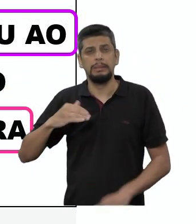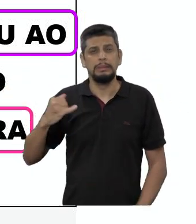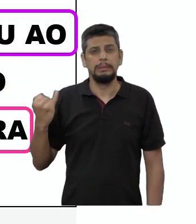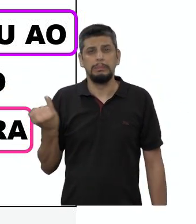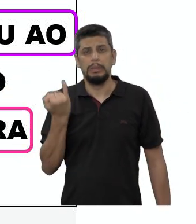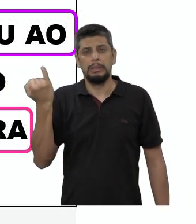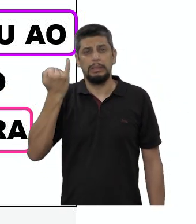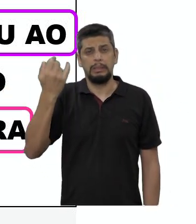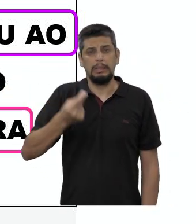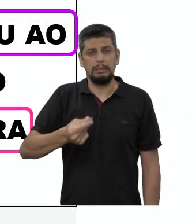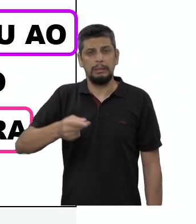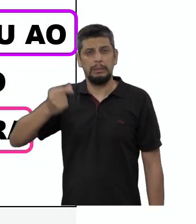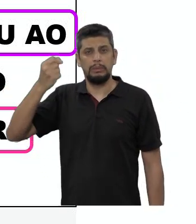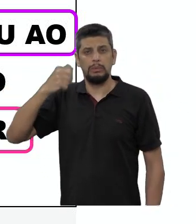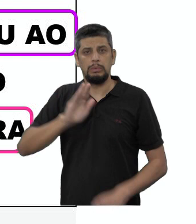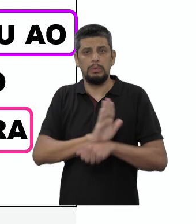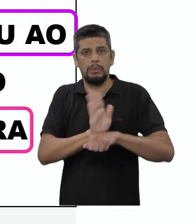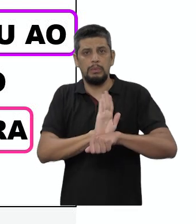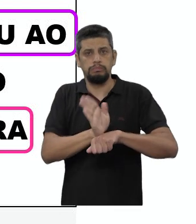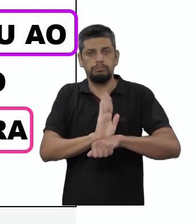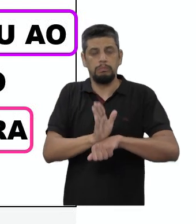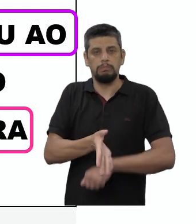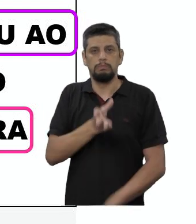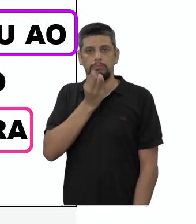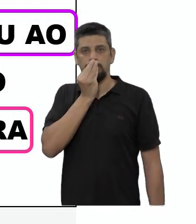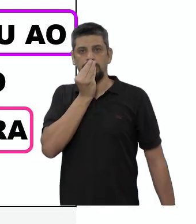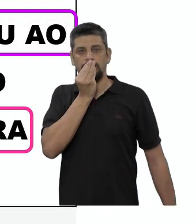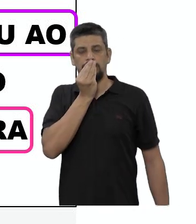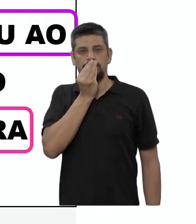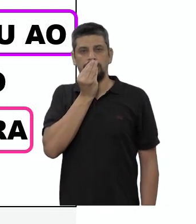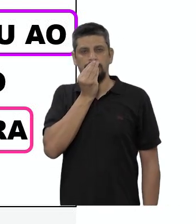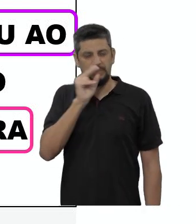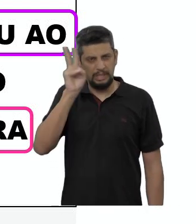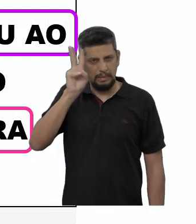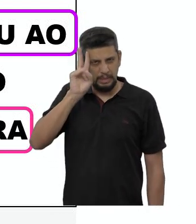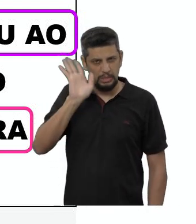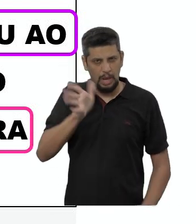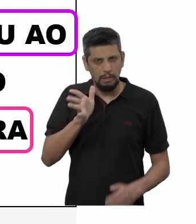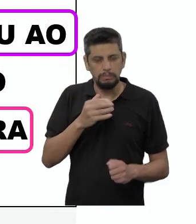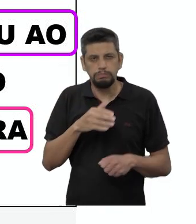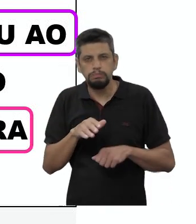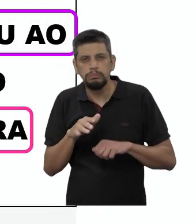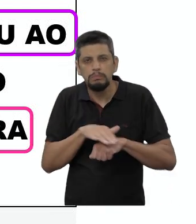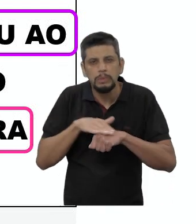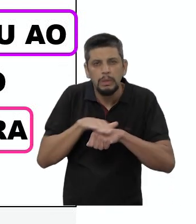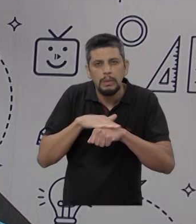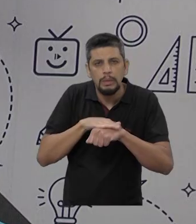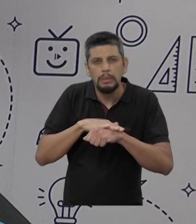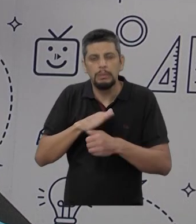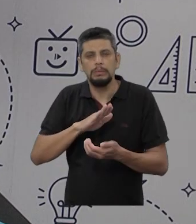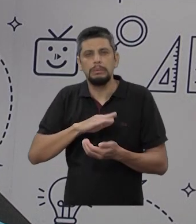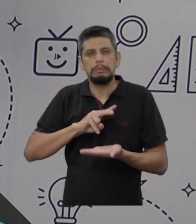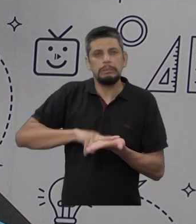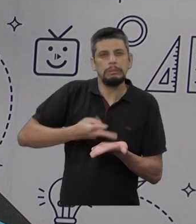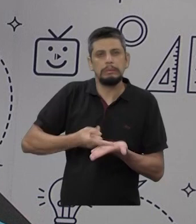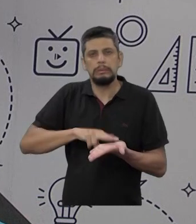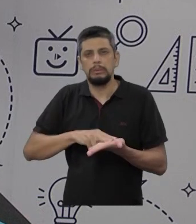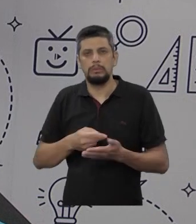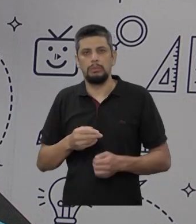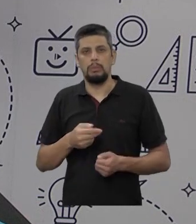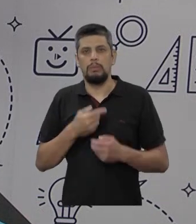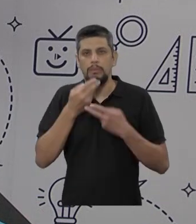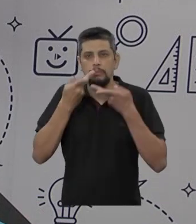mais importante artista da época do cinema mudo. Aquilo que a gente estava conversando, que é a interpretação dos